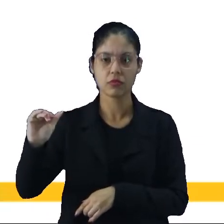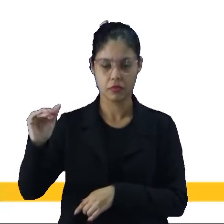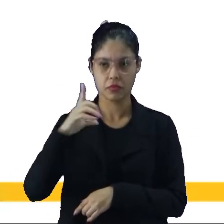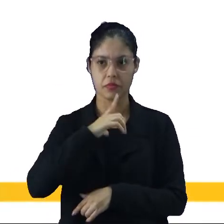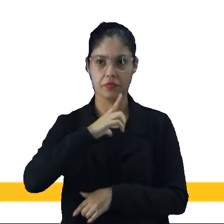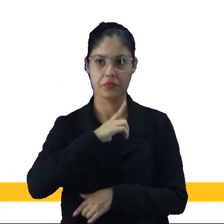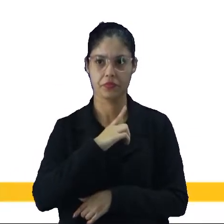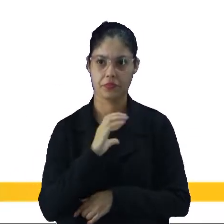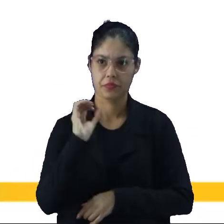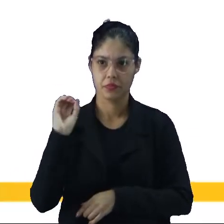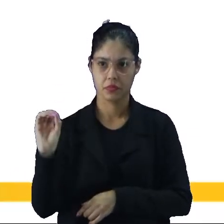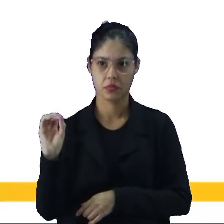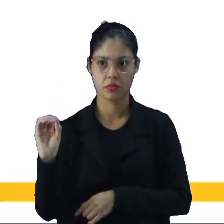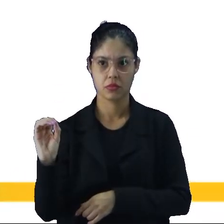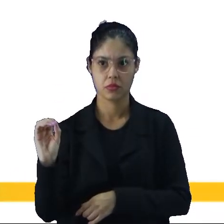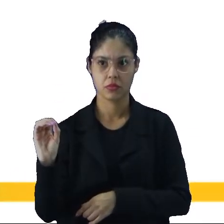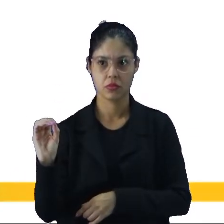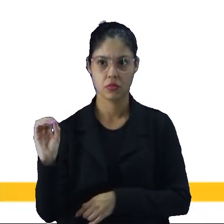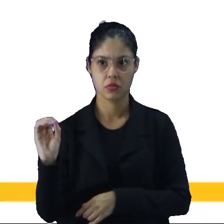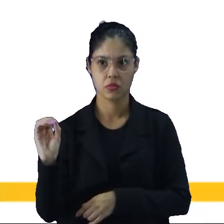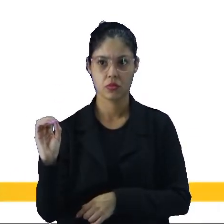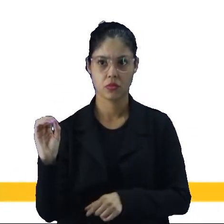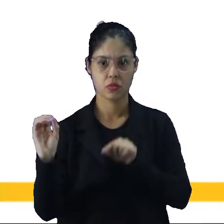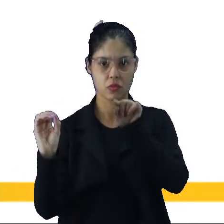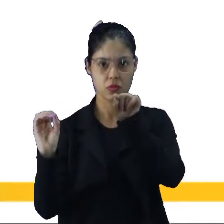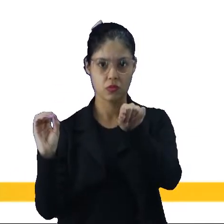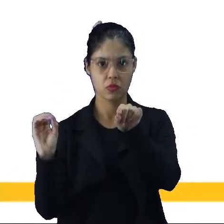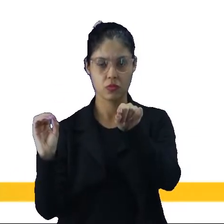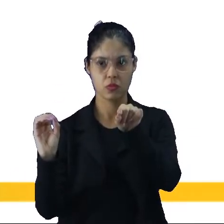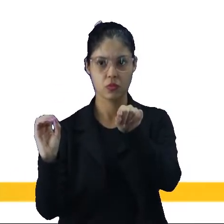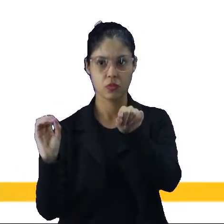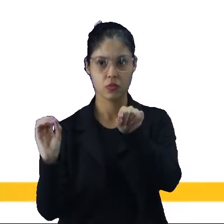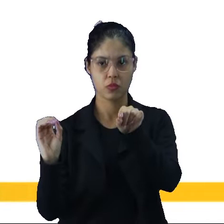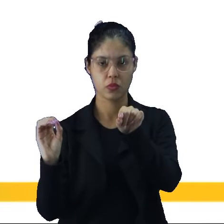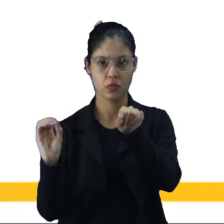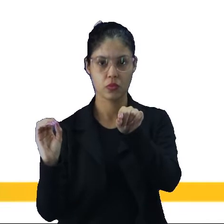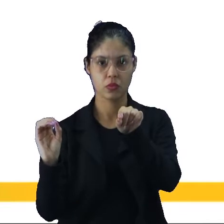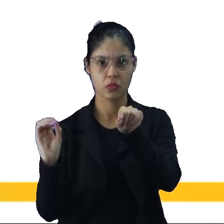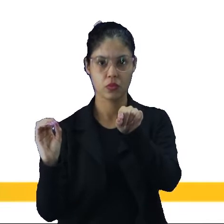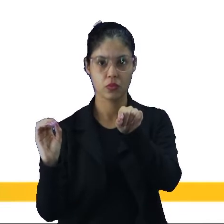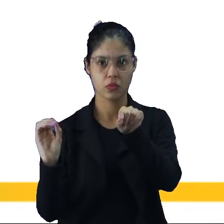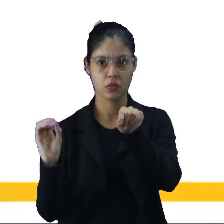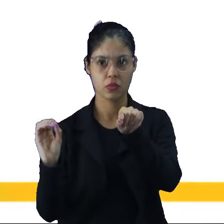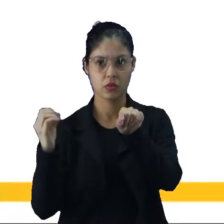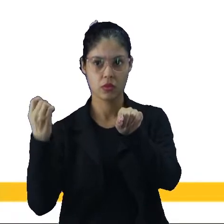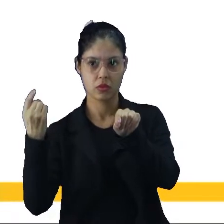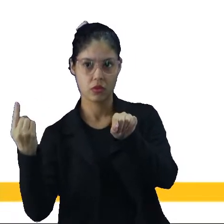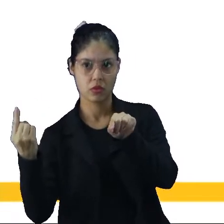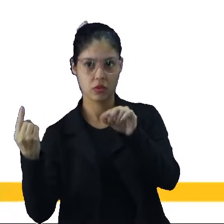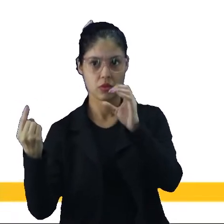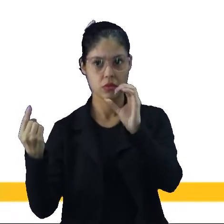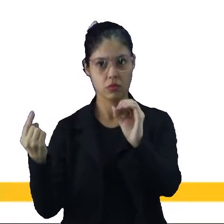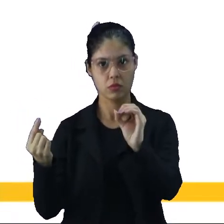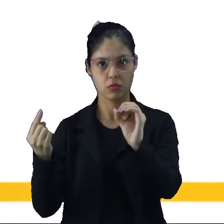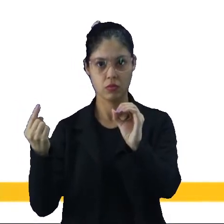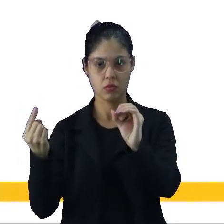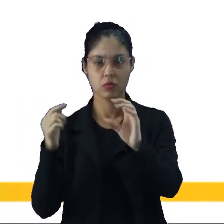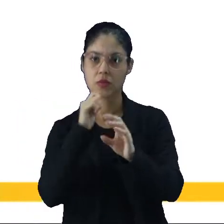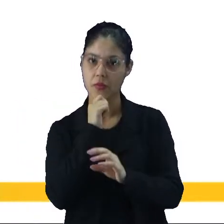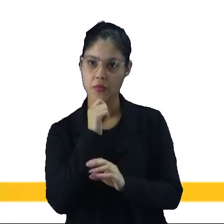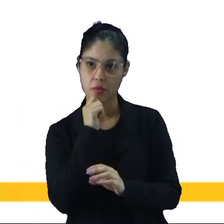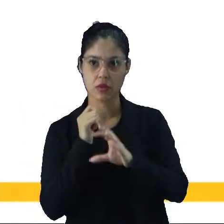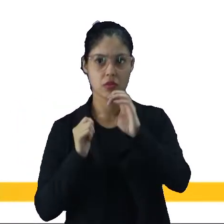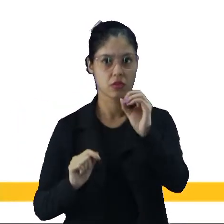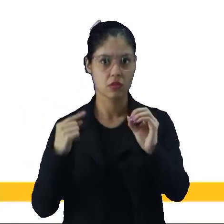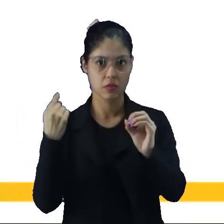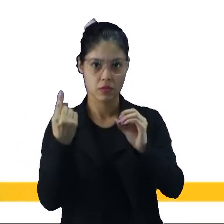Aqui você tem o zero. E aqui no eixo x, aqui é a origem. Então aqui vai de 0 a 1 e vai de